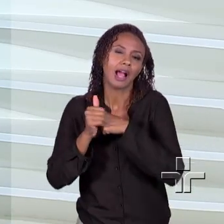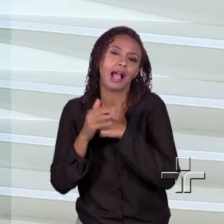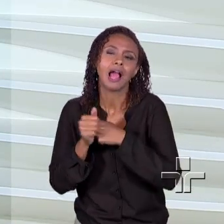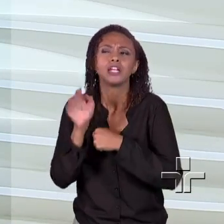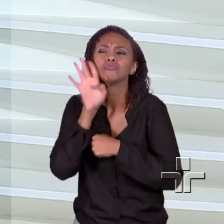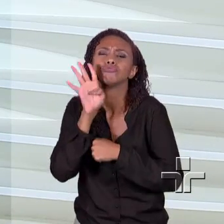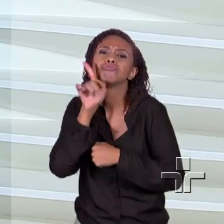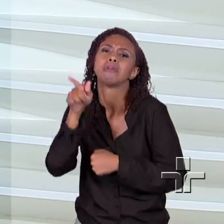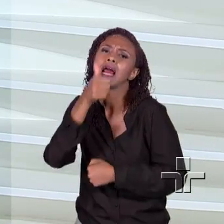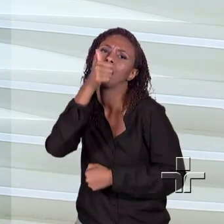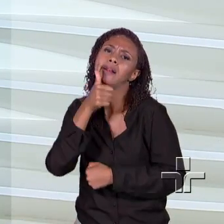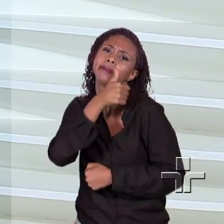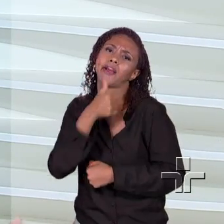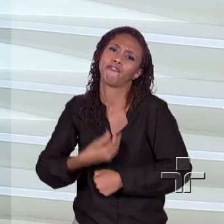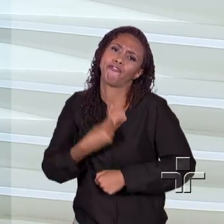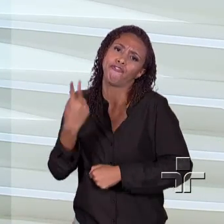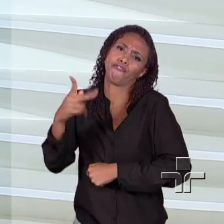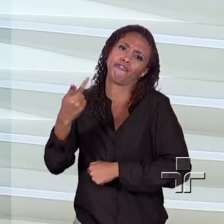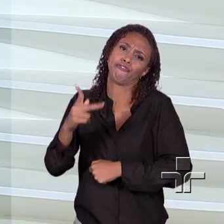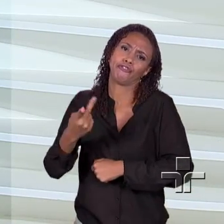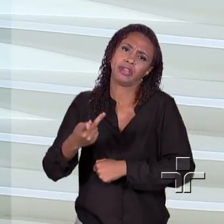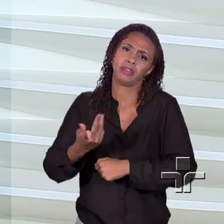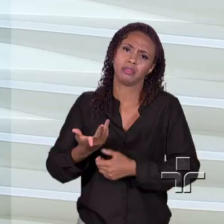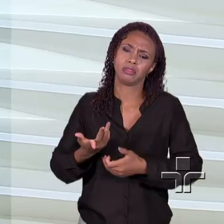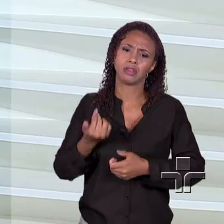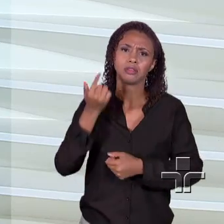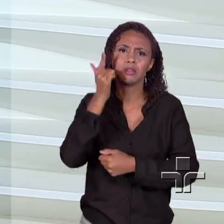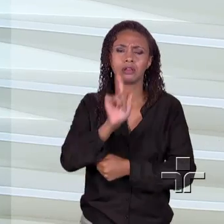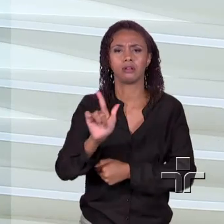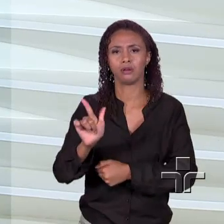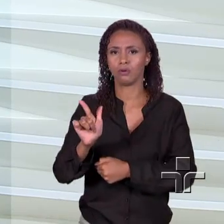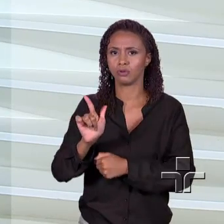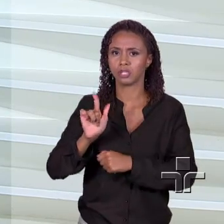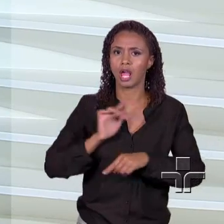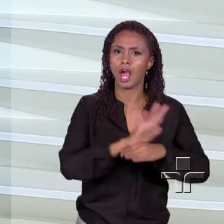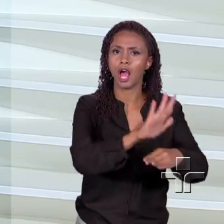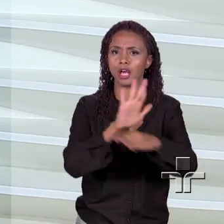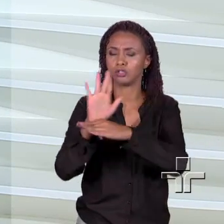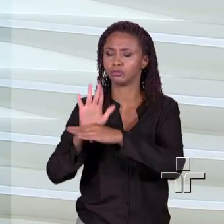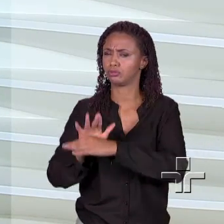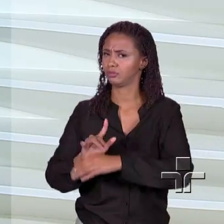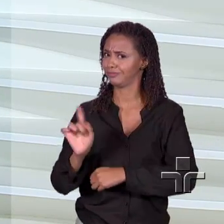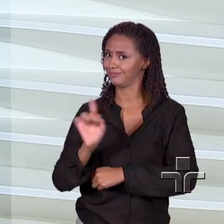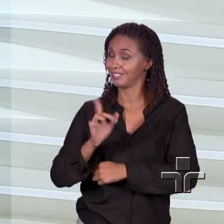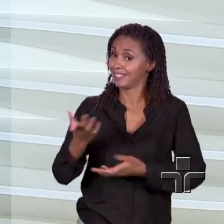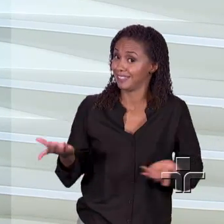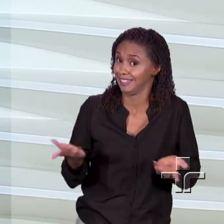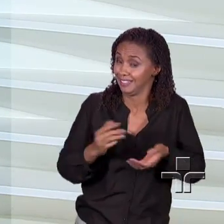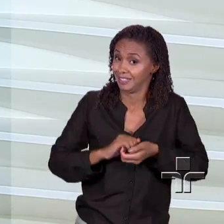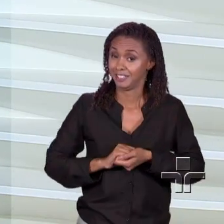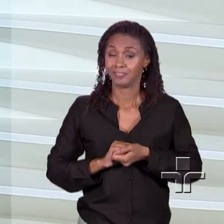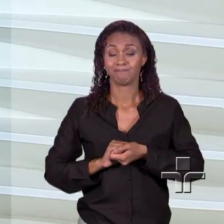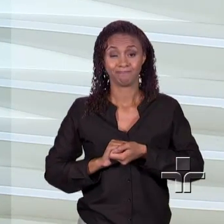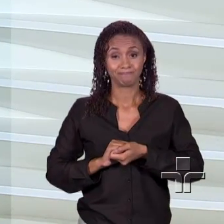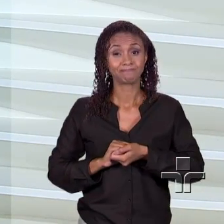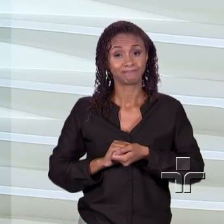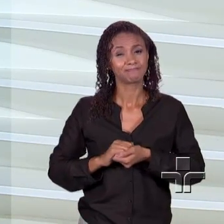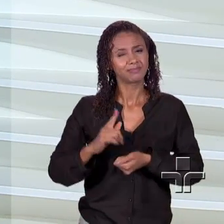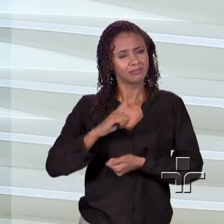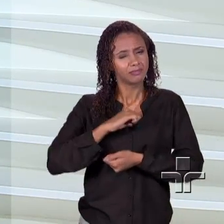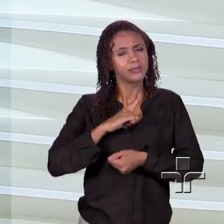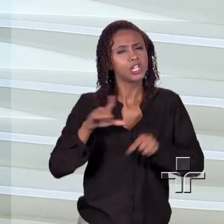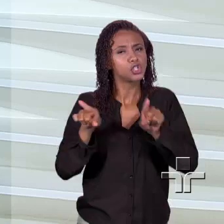tem sacrificado a sua vida, potencialmente, para ajudar os outros a saírem. Eu acho que também existia